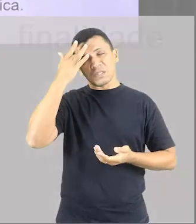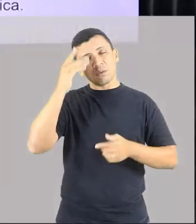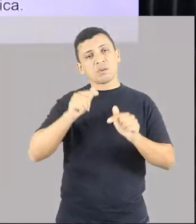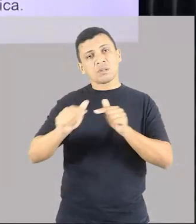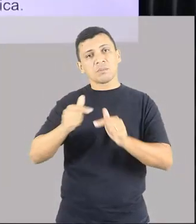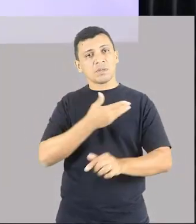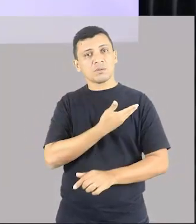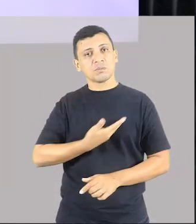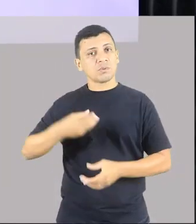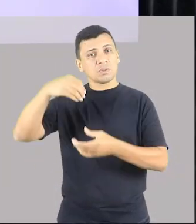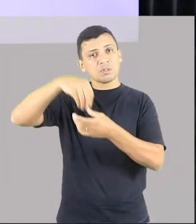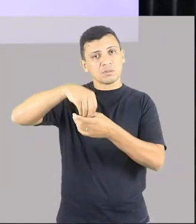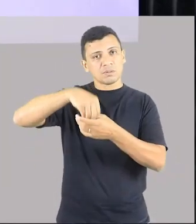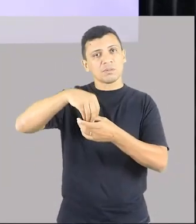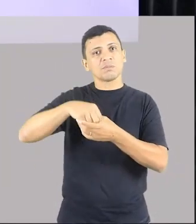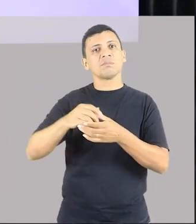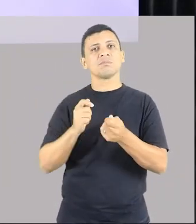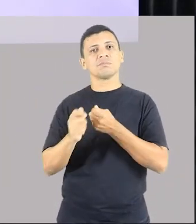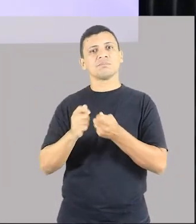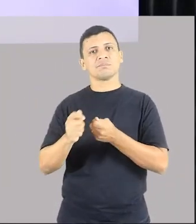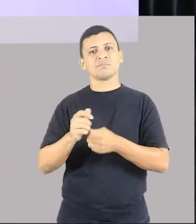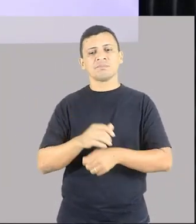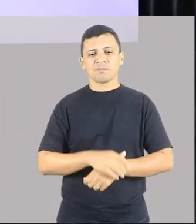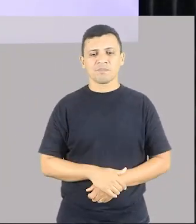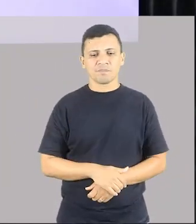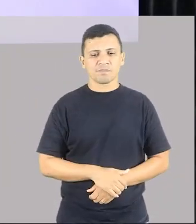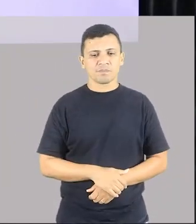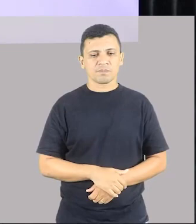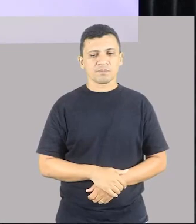âmbito interno da administração pública.